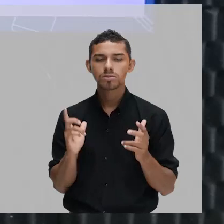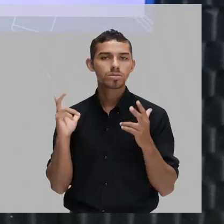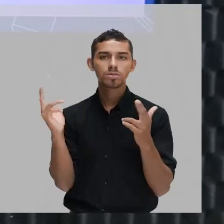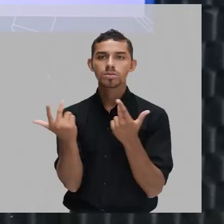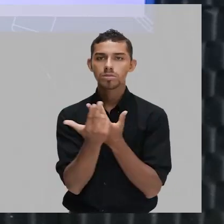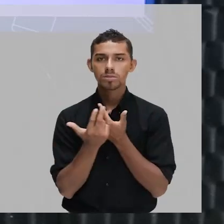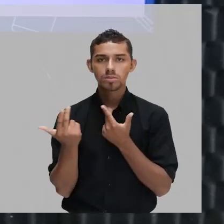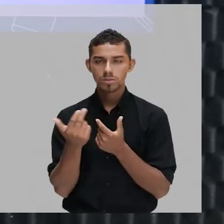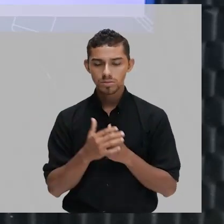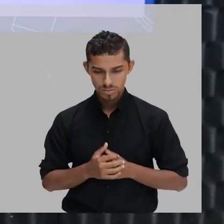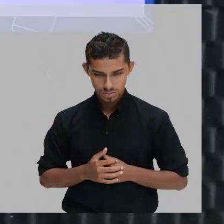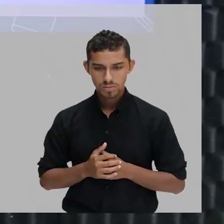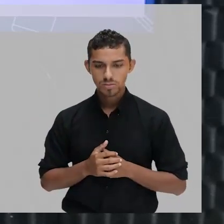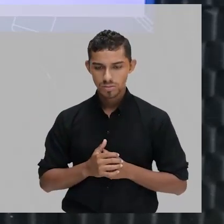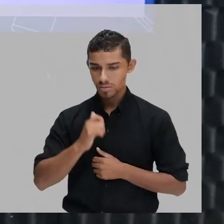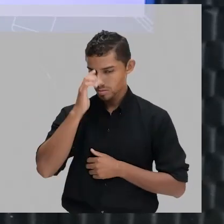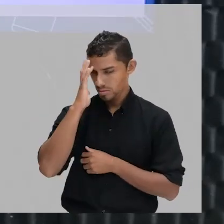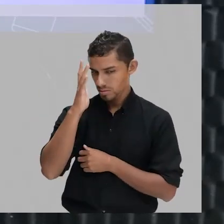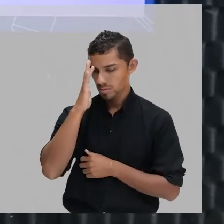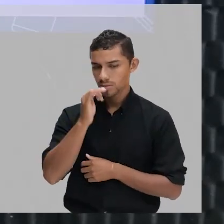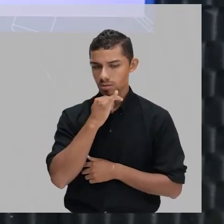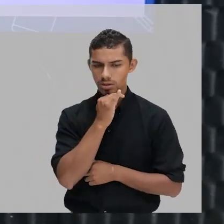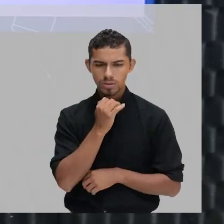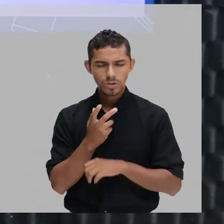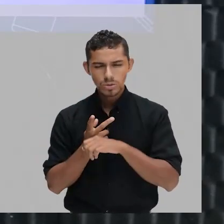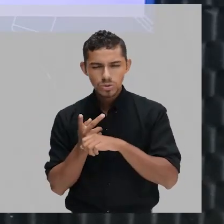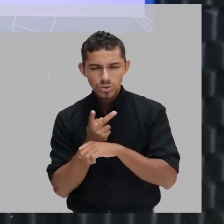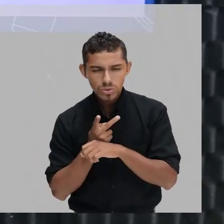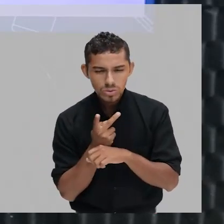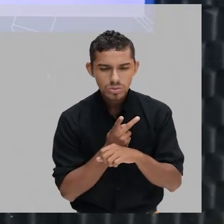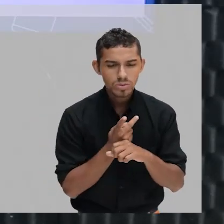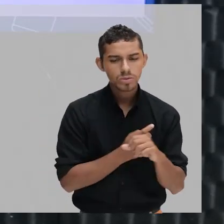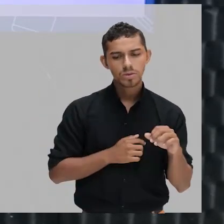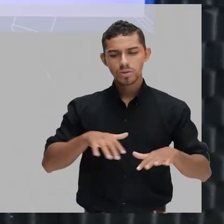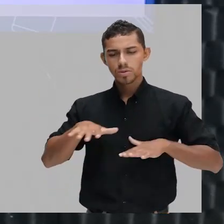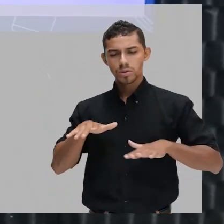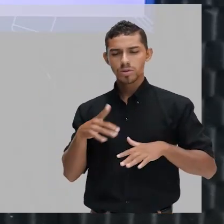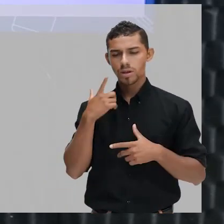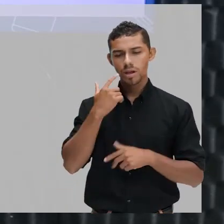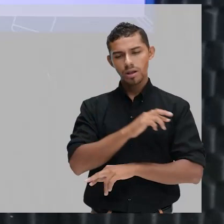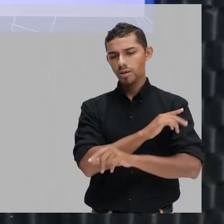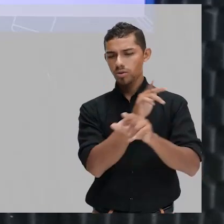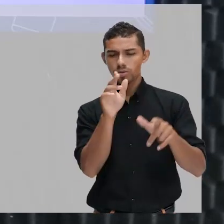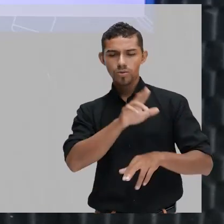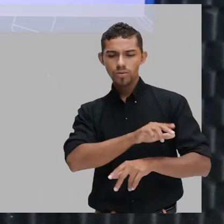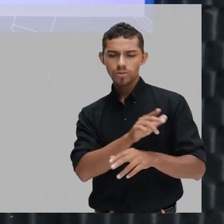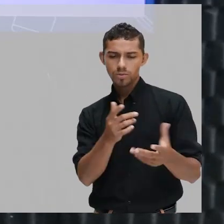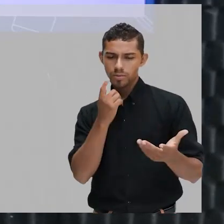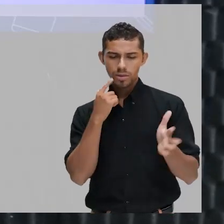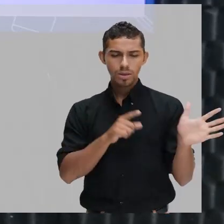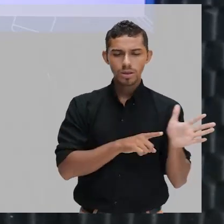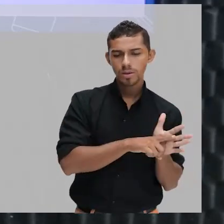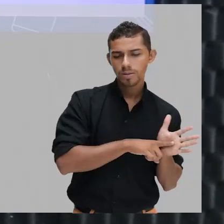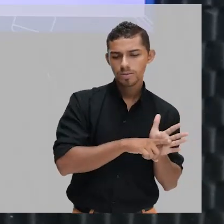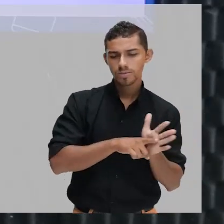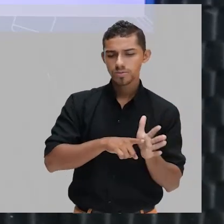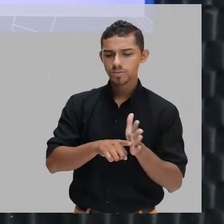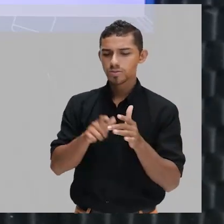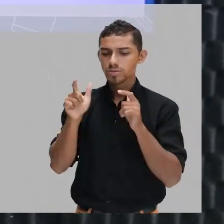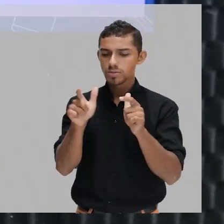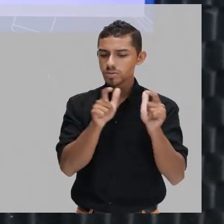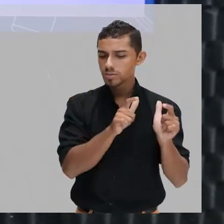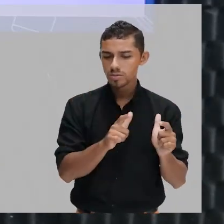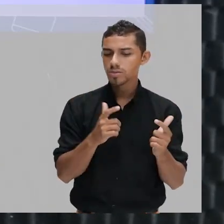simultaneamente, só para ter uma noção. Investigação do movimento em suas múltiplas formas, utilizando-se de diversos meios para pesquisar o movimento, dentre os quais